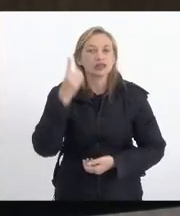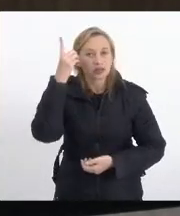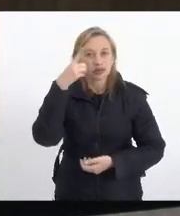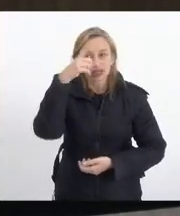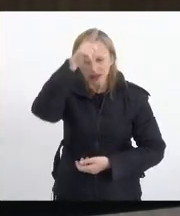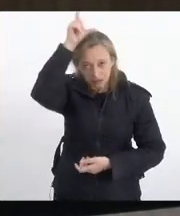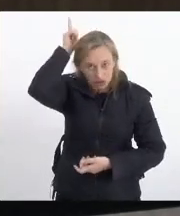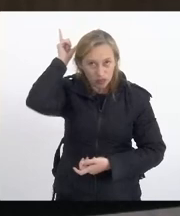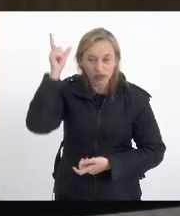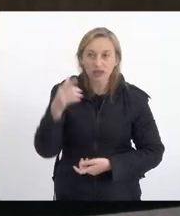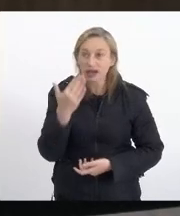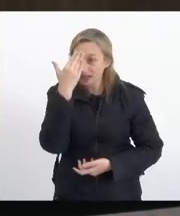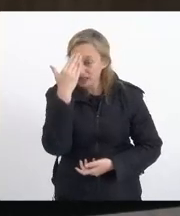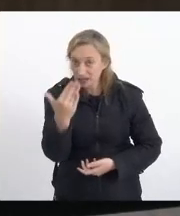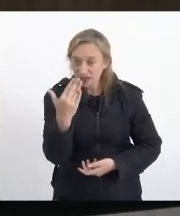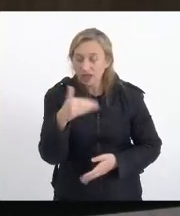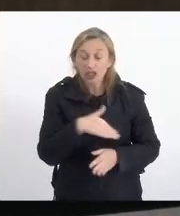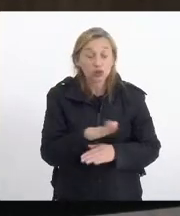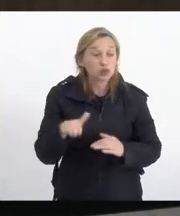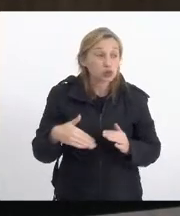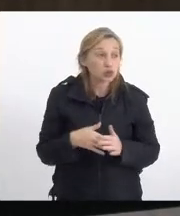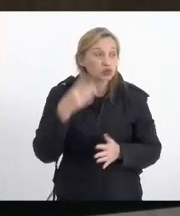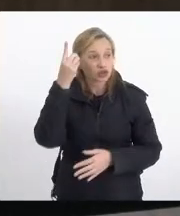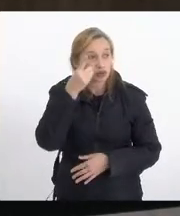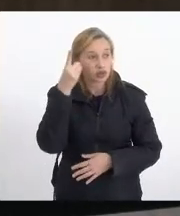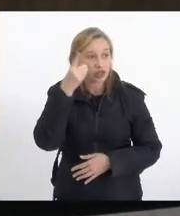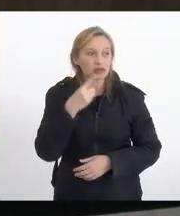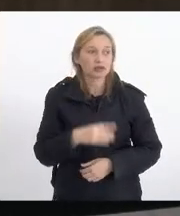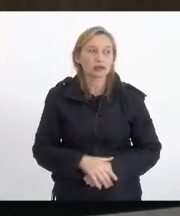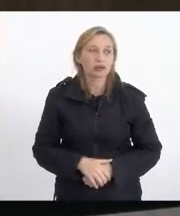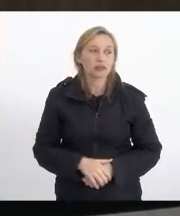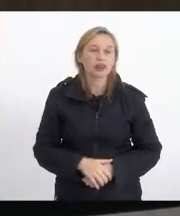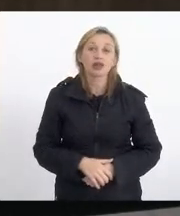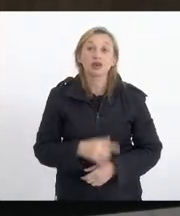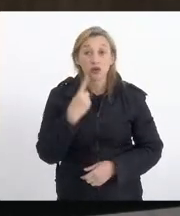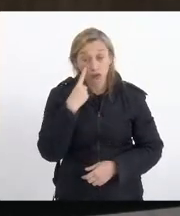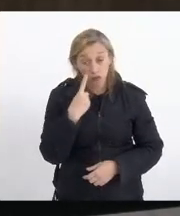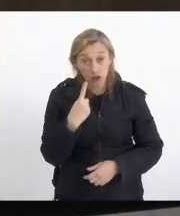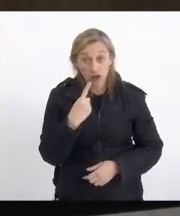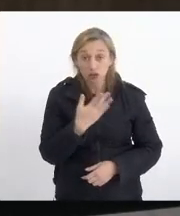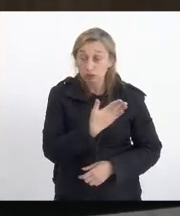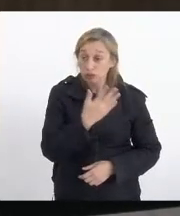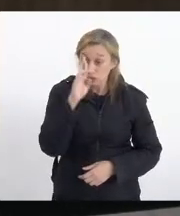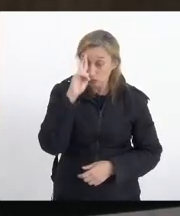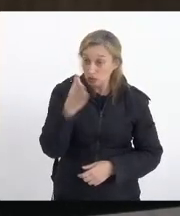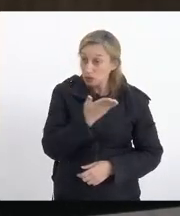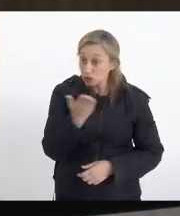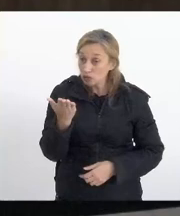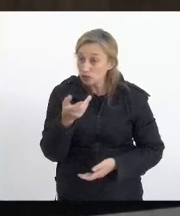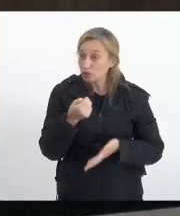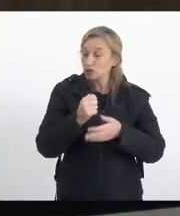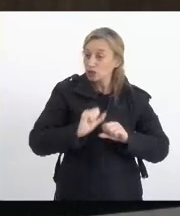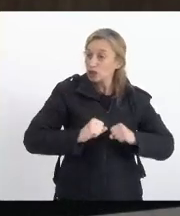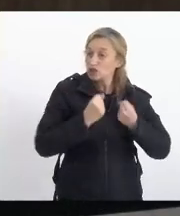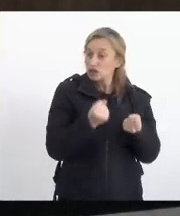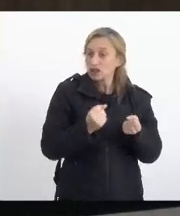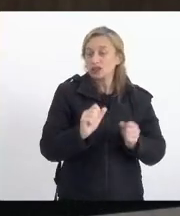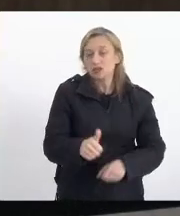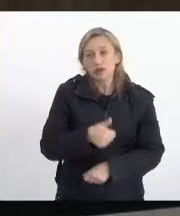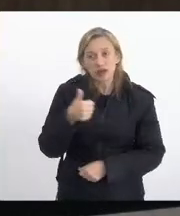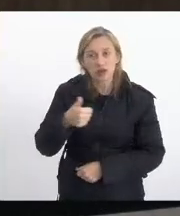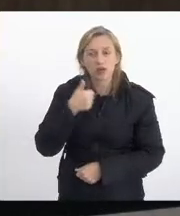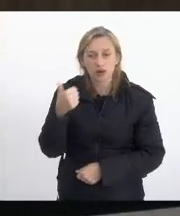Paulo. Agradecer a todos os deputados, que eu tenho visto que os senhores estão tentando, da melhor